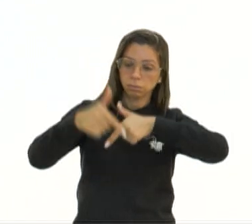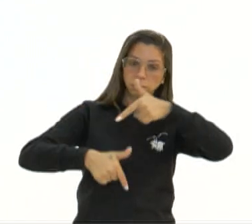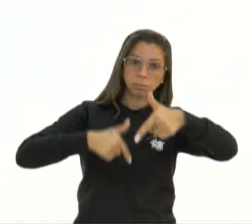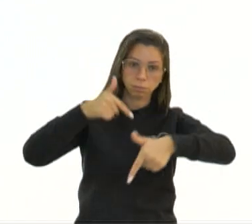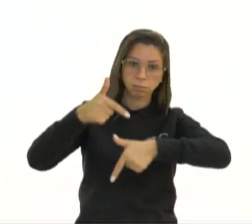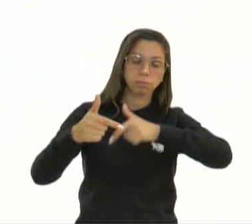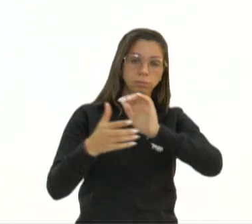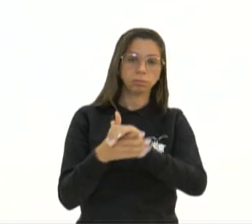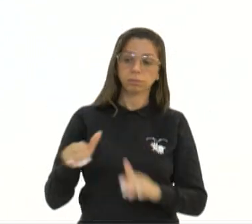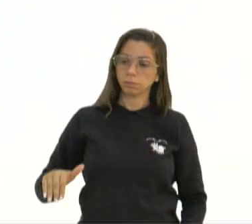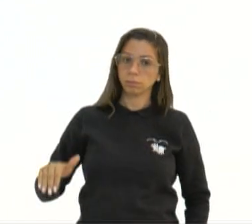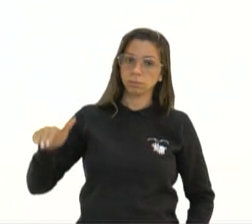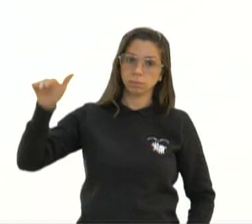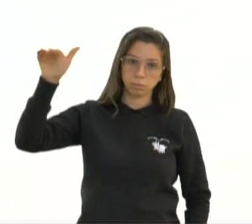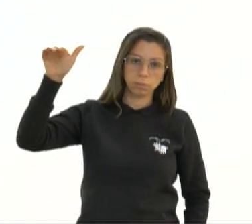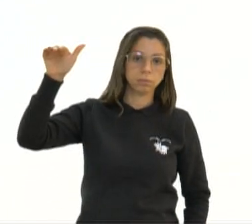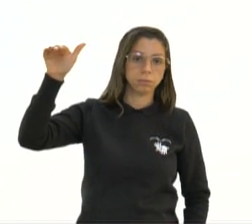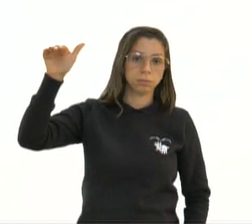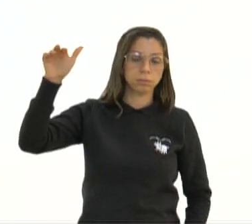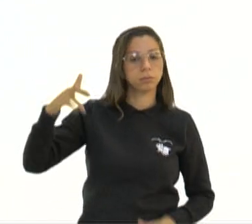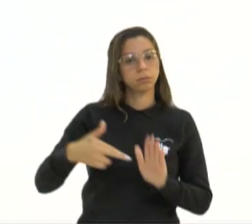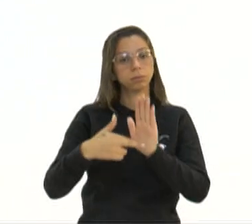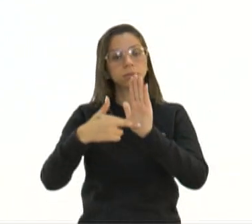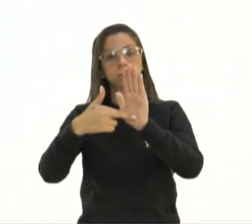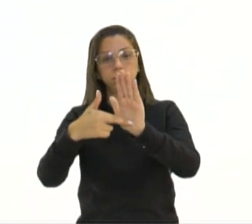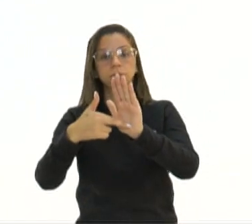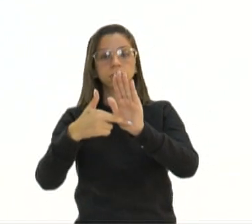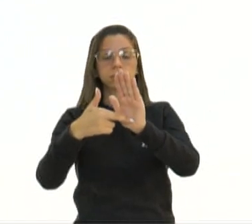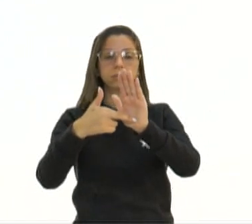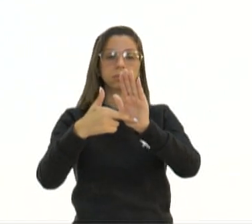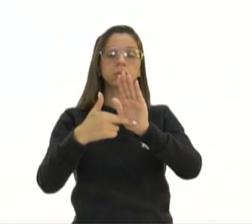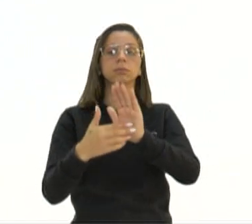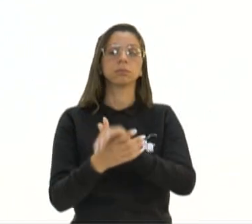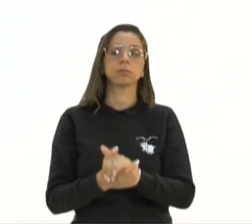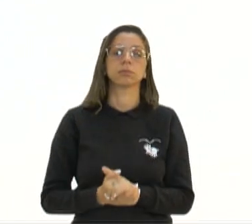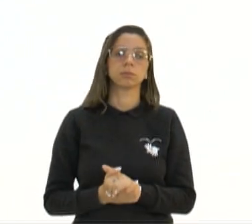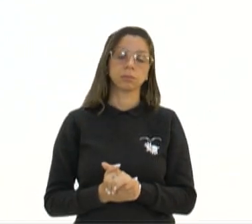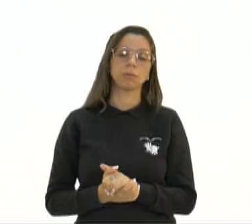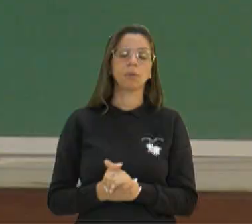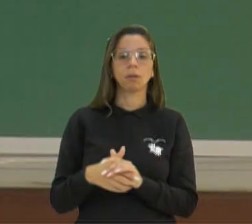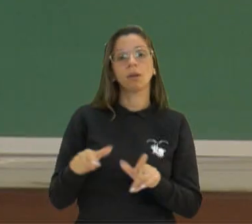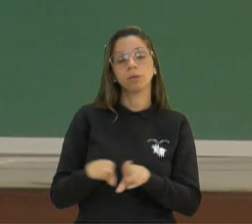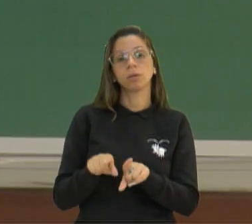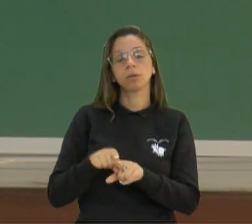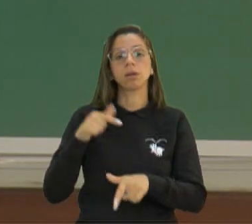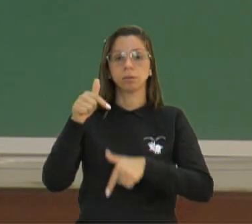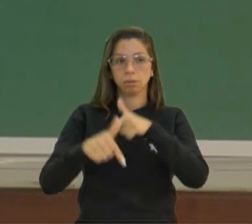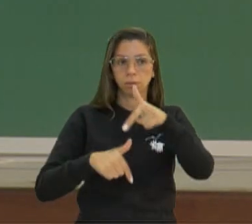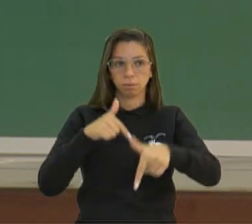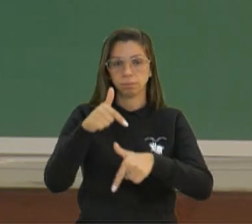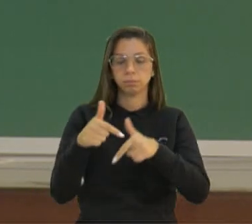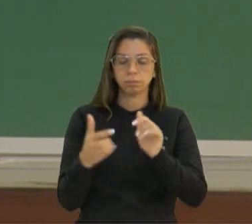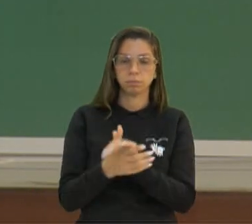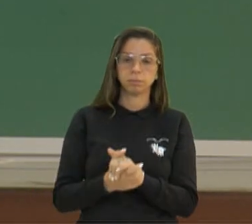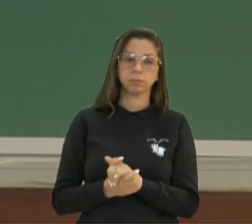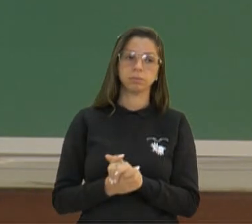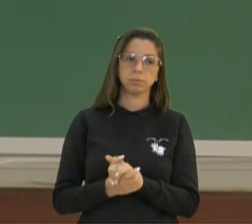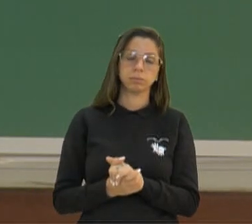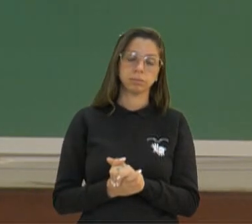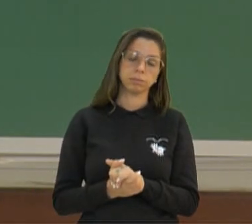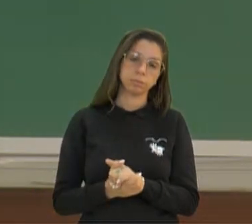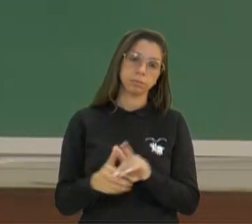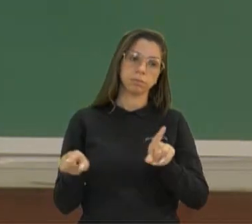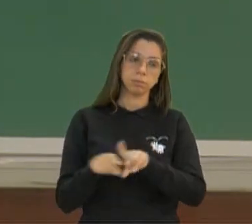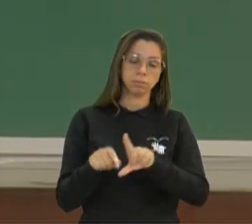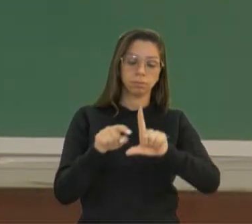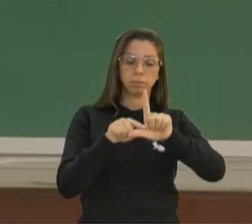população adulta tem grande representatividade, então existe mão de obra disponível. O